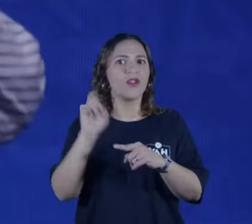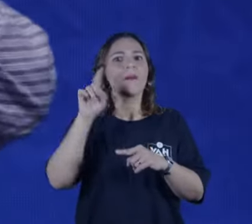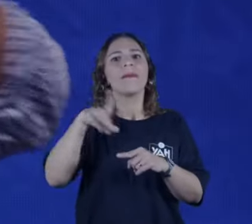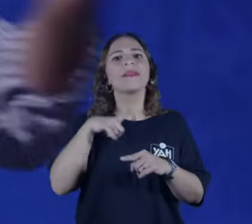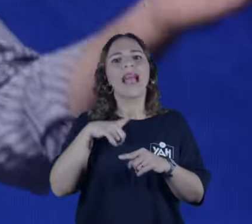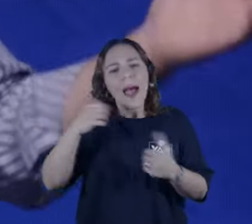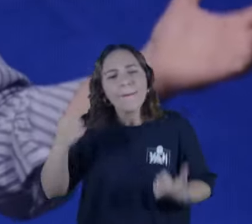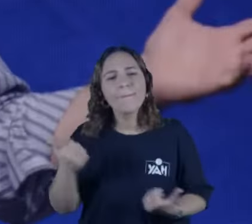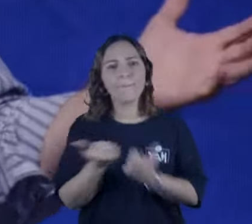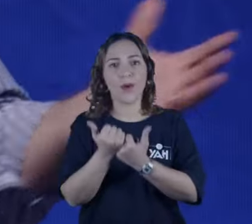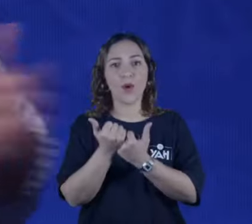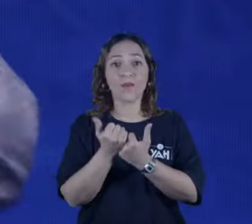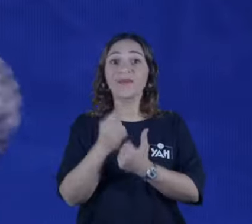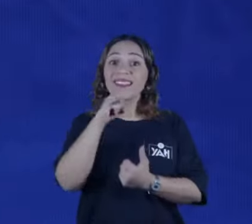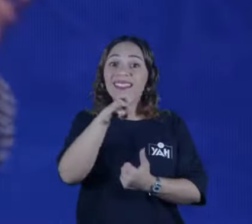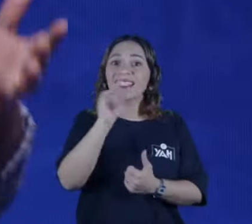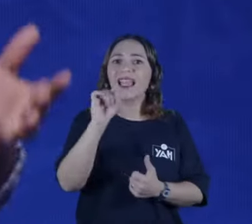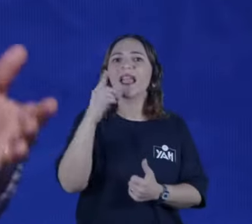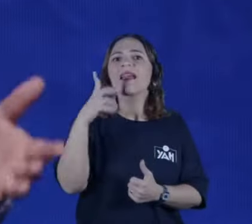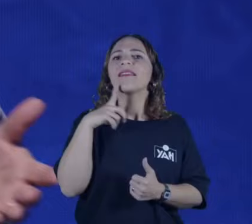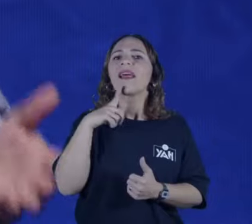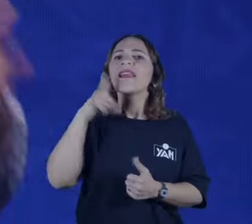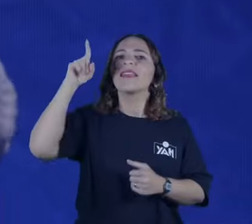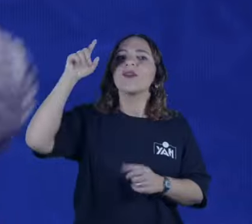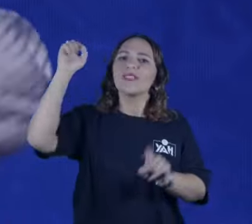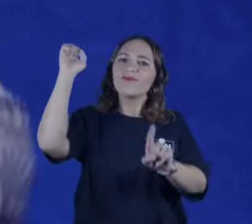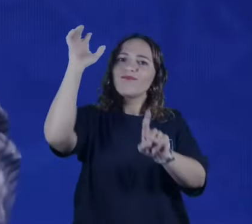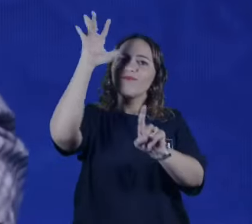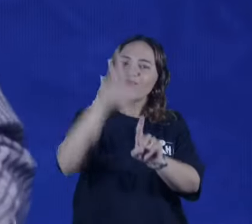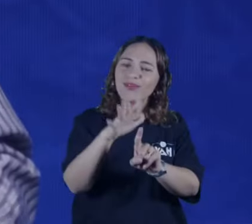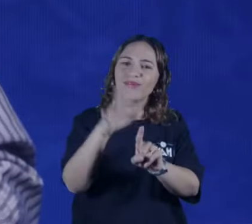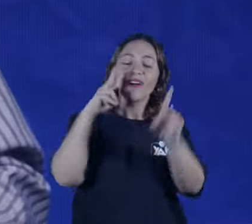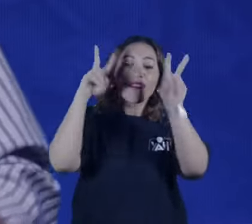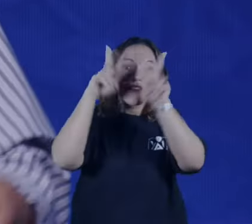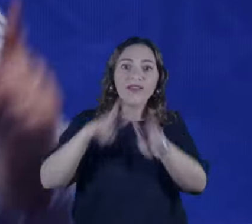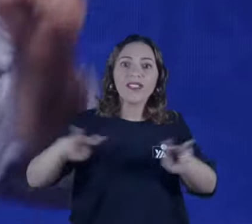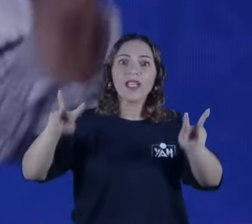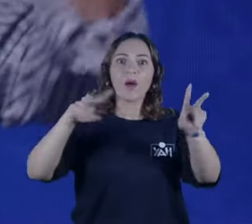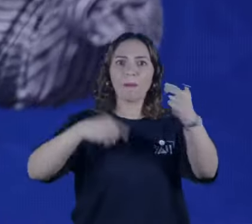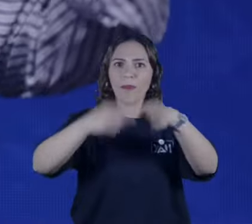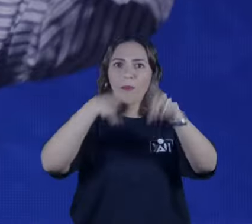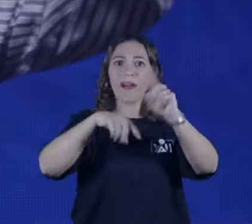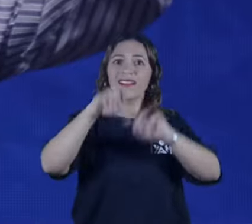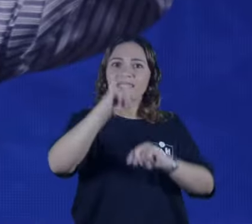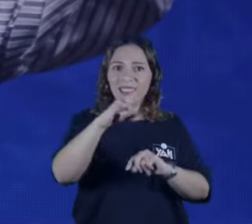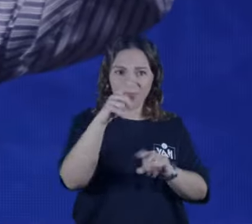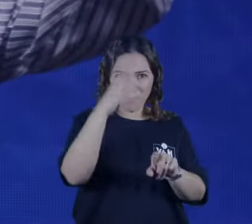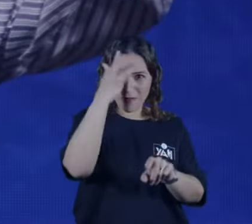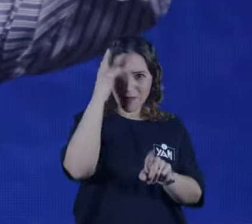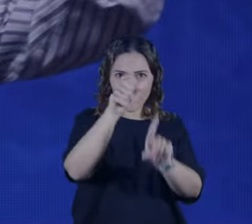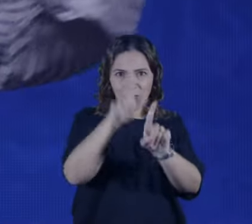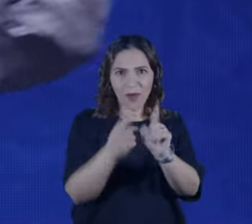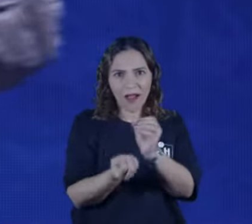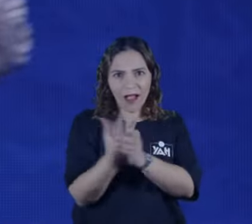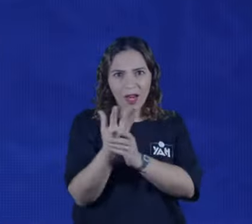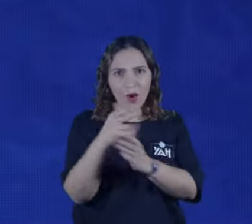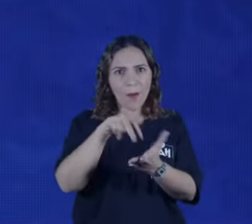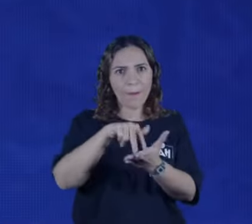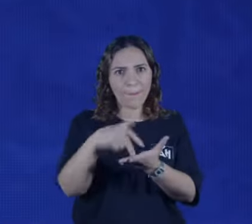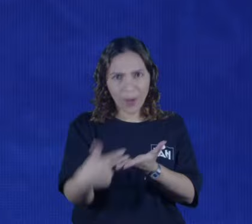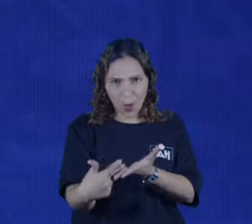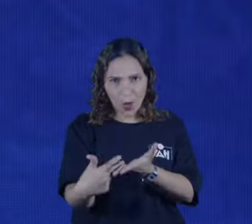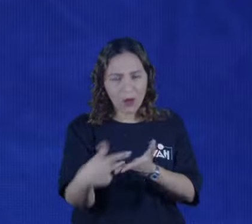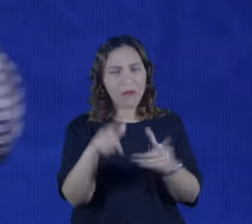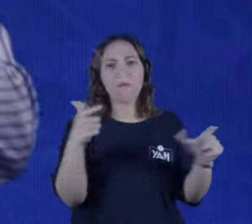visão, elas definham e muitas vezes deixam de existir. Sabe qual foi a única que